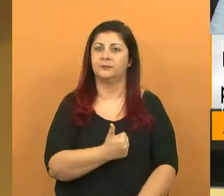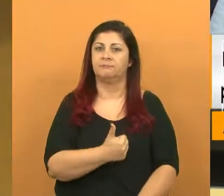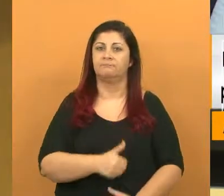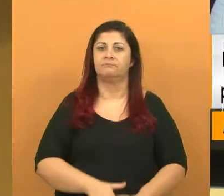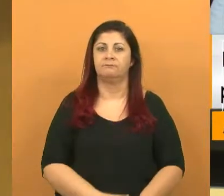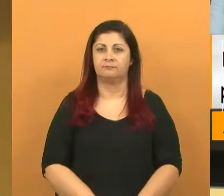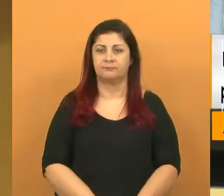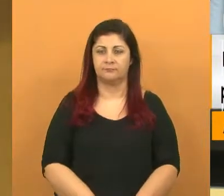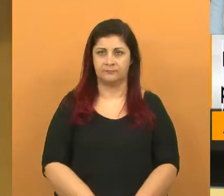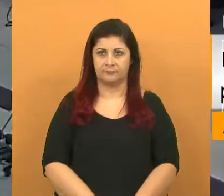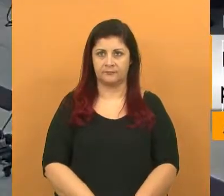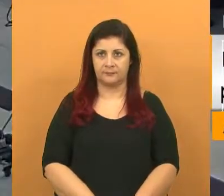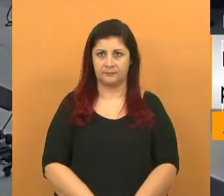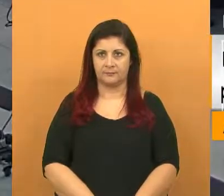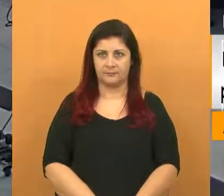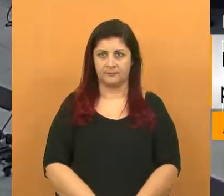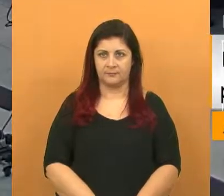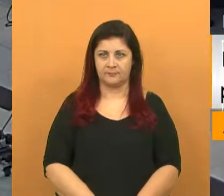projeto.